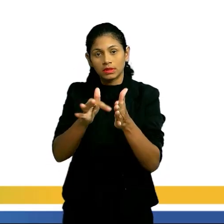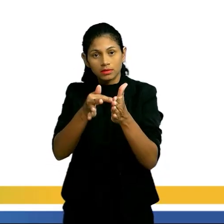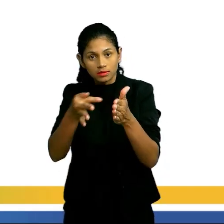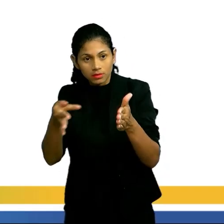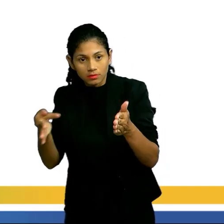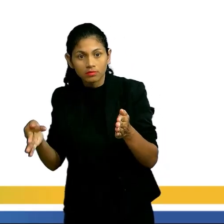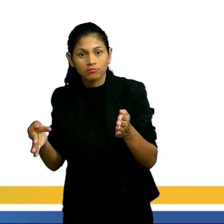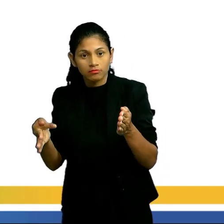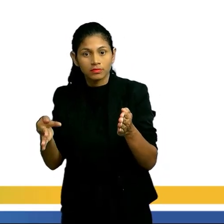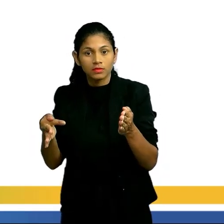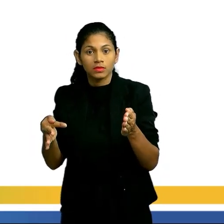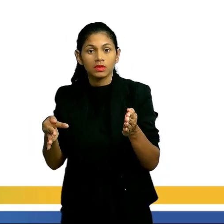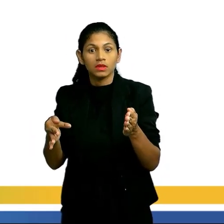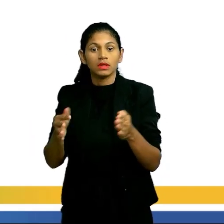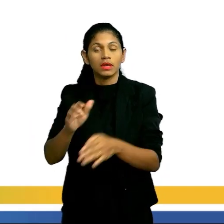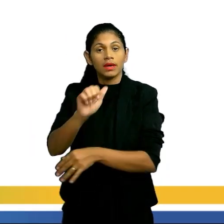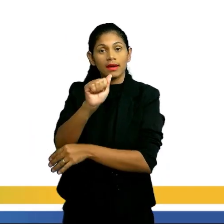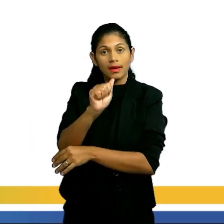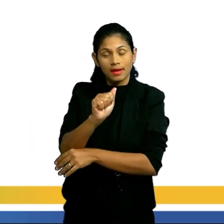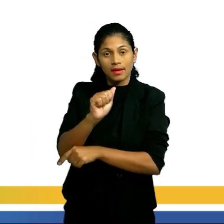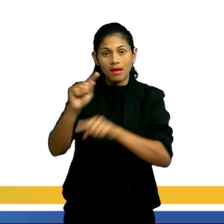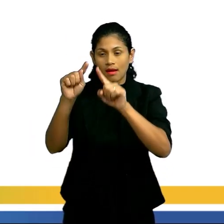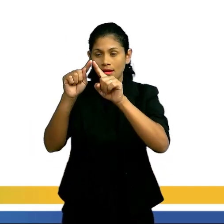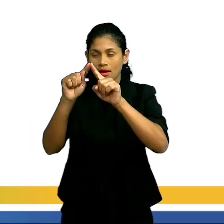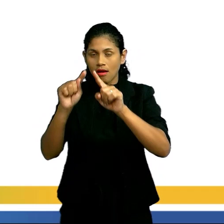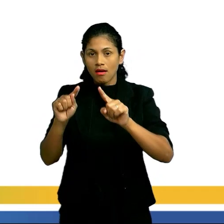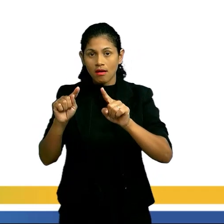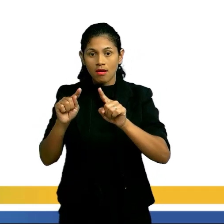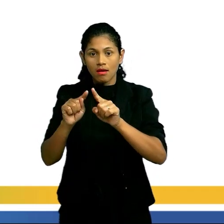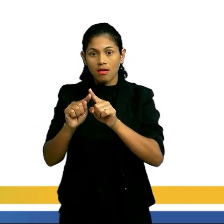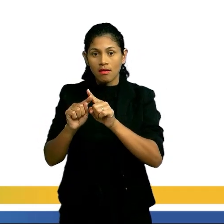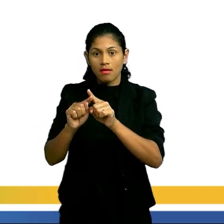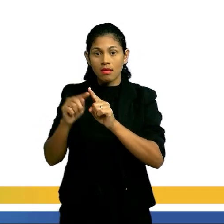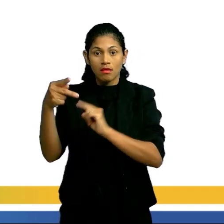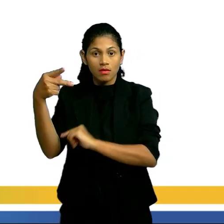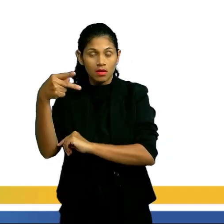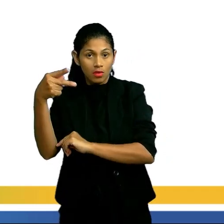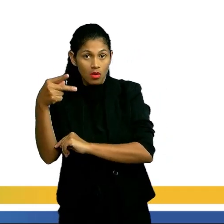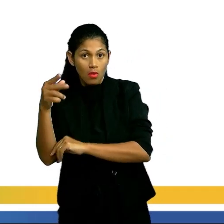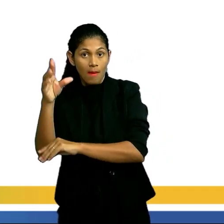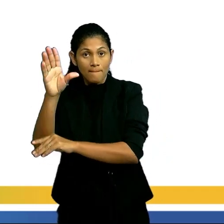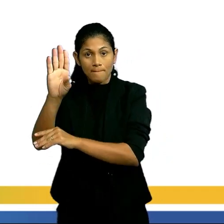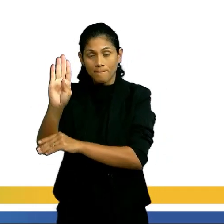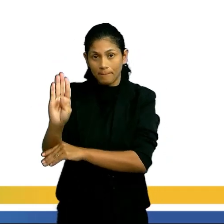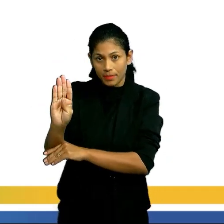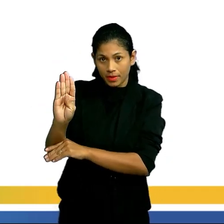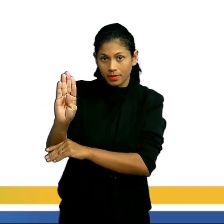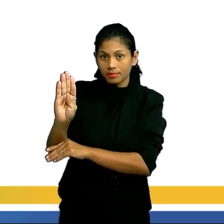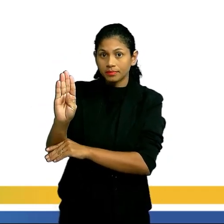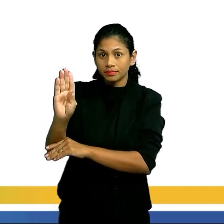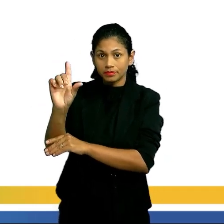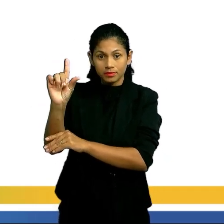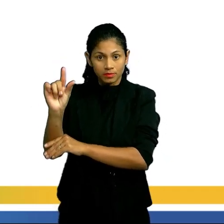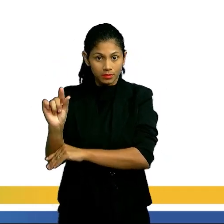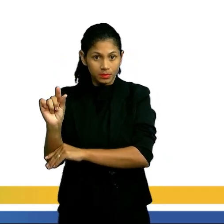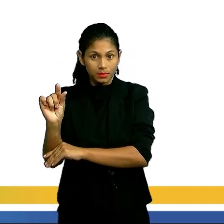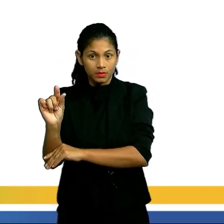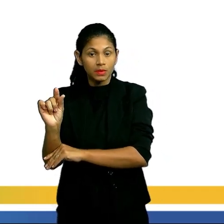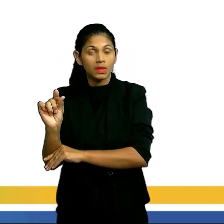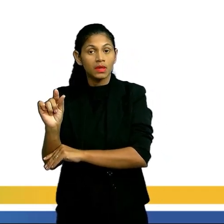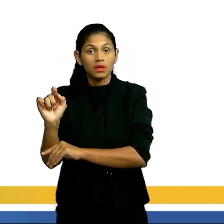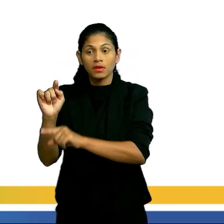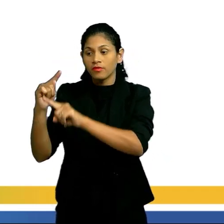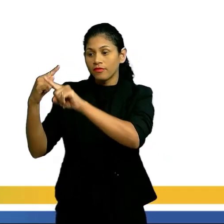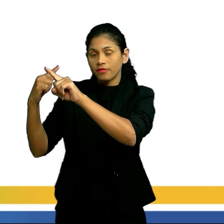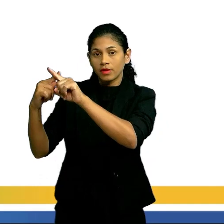vezes a altura dividido por 2. Nós sabemos a base, mas ainda nos falta a altura. E por isso a gente